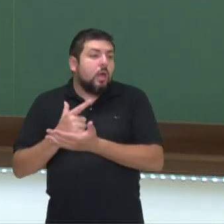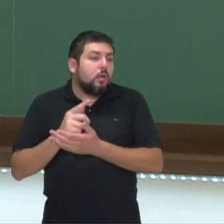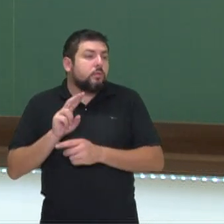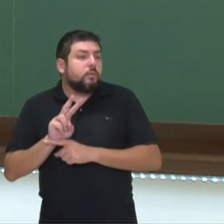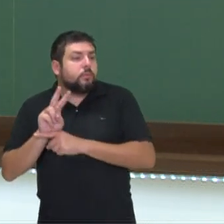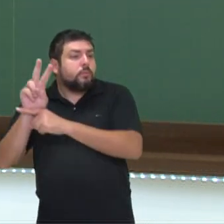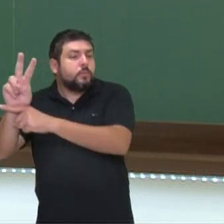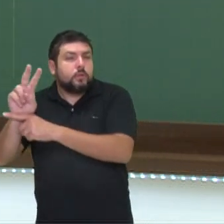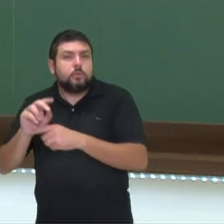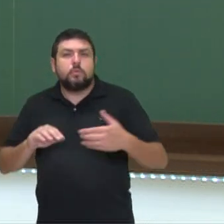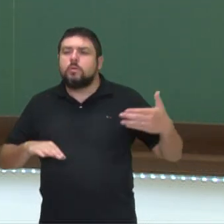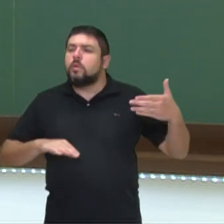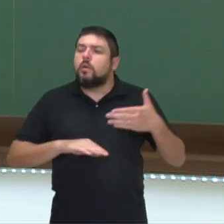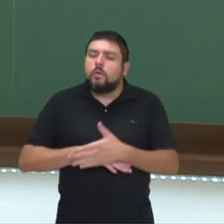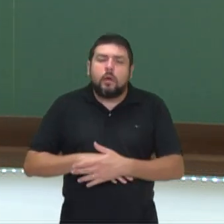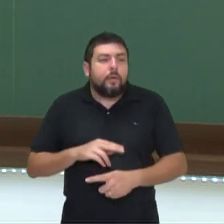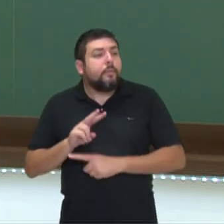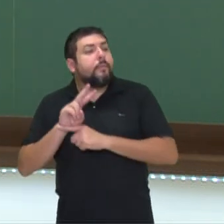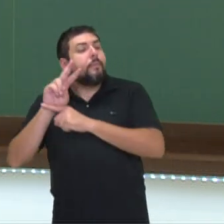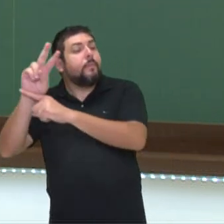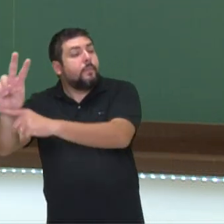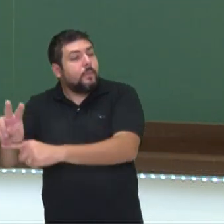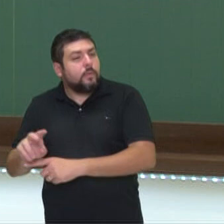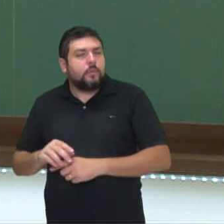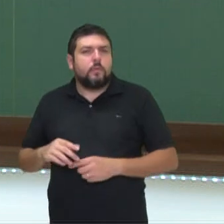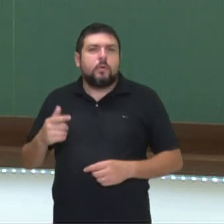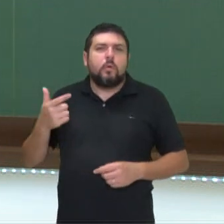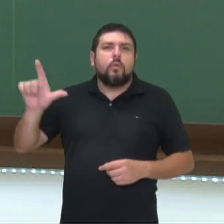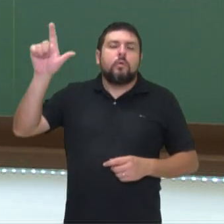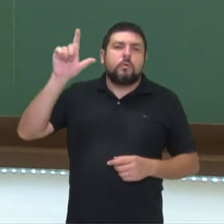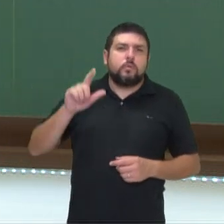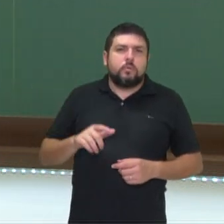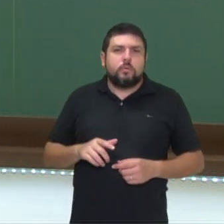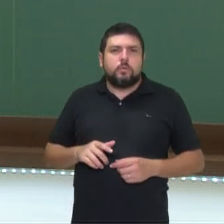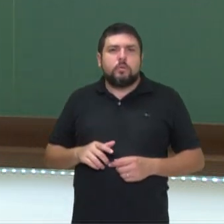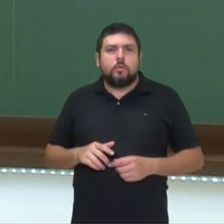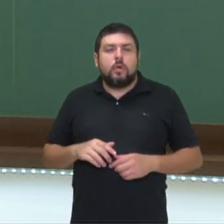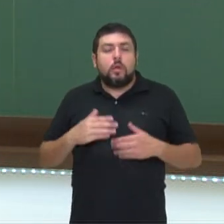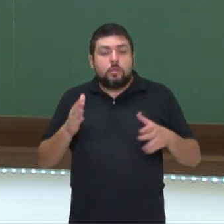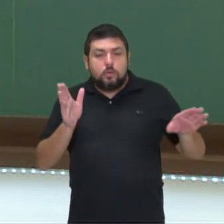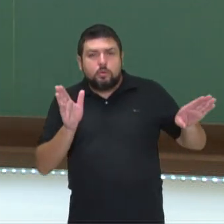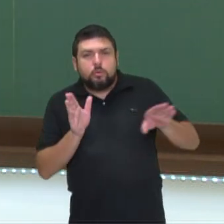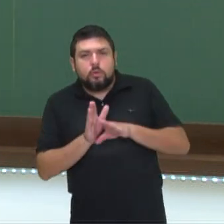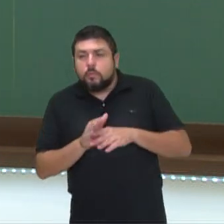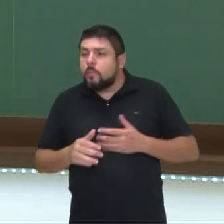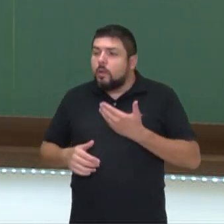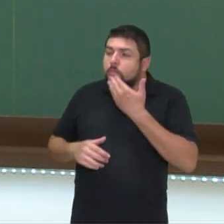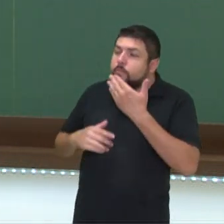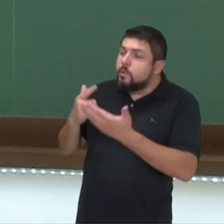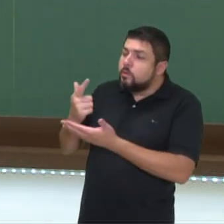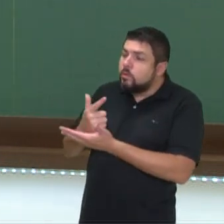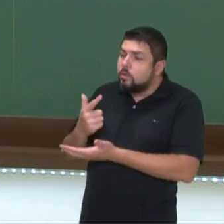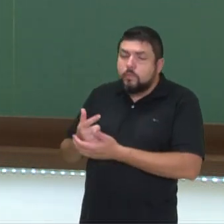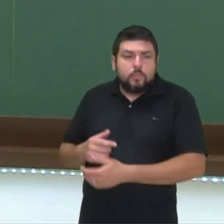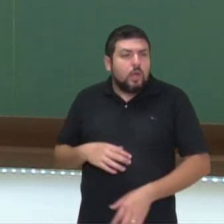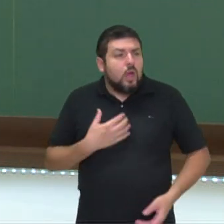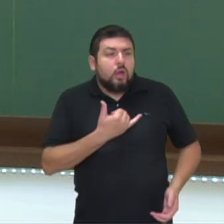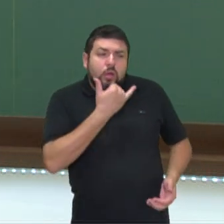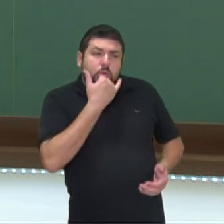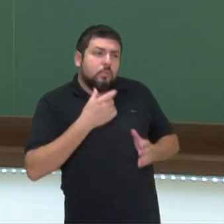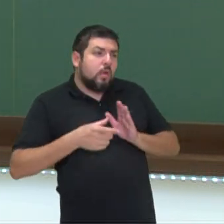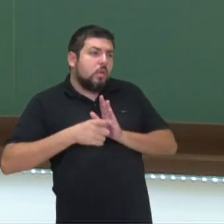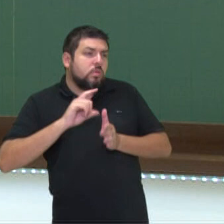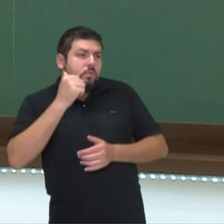que diz a dona do livro. Então a narradora chega, pede o livro emprestado. Não, uma menina passou aqui e